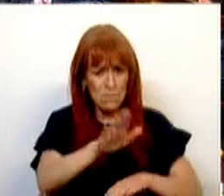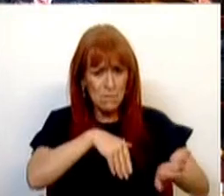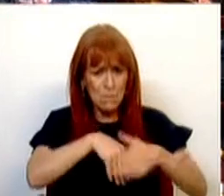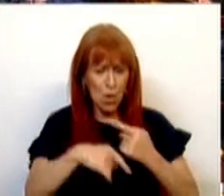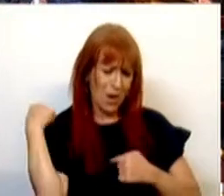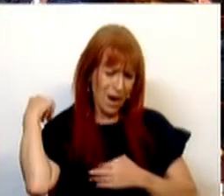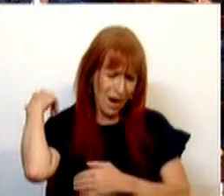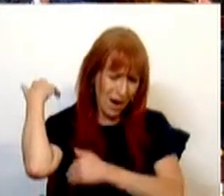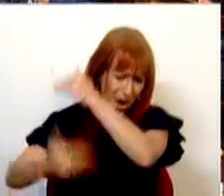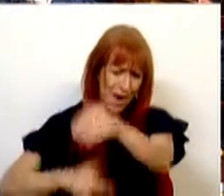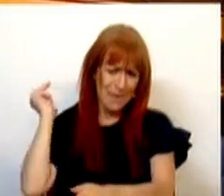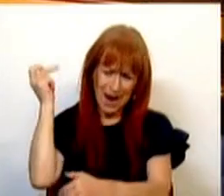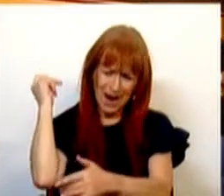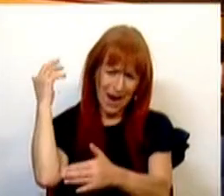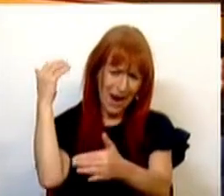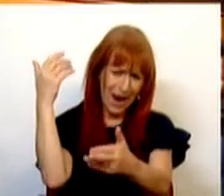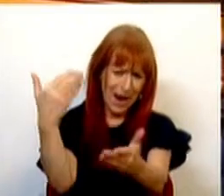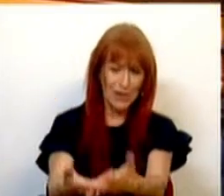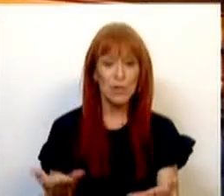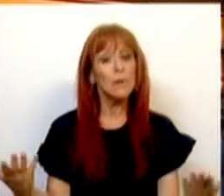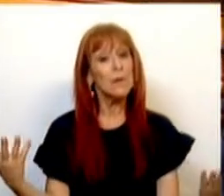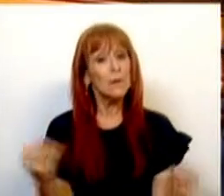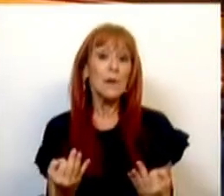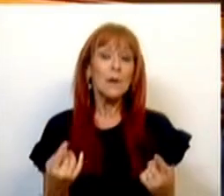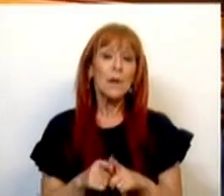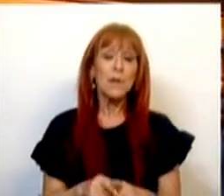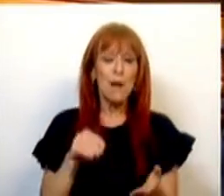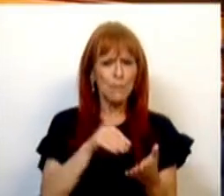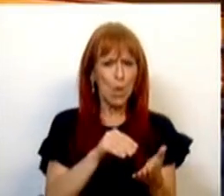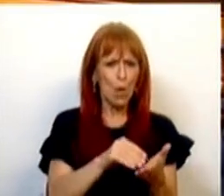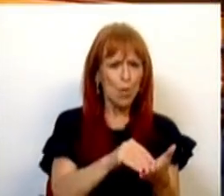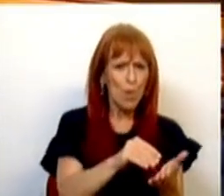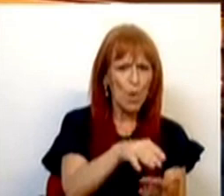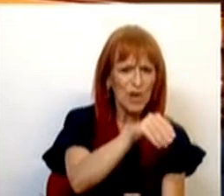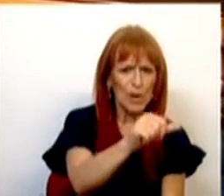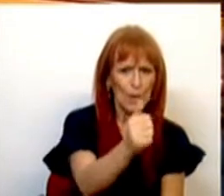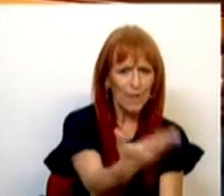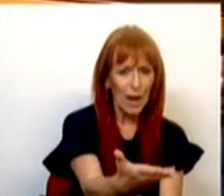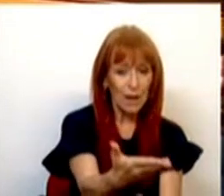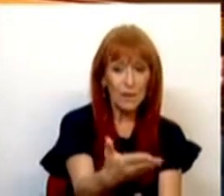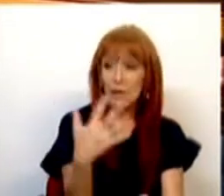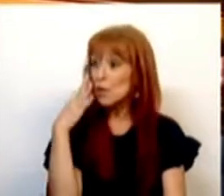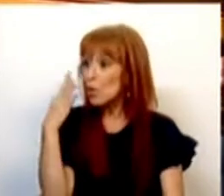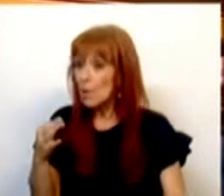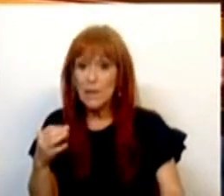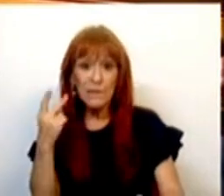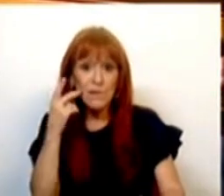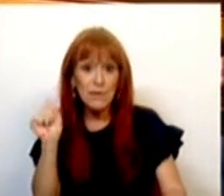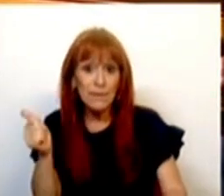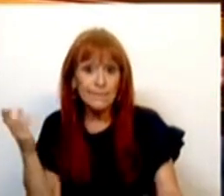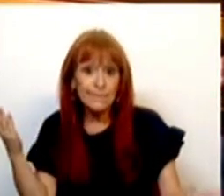efetuadas ao longo das últimas décadas e que, efetivamente, foram empobrecendo a região e, naturalmente, veja-se